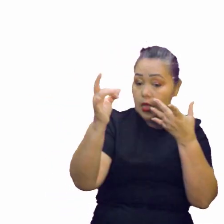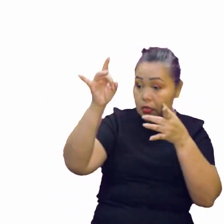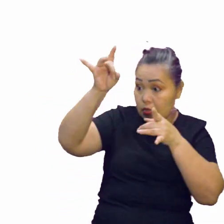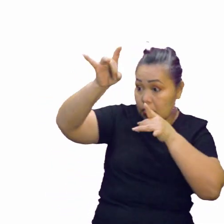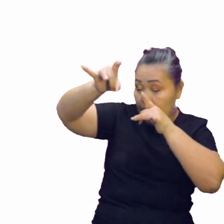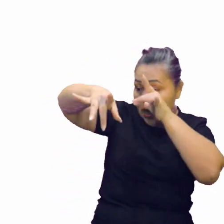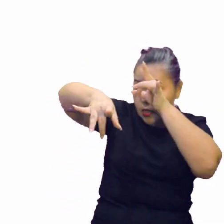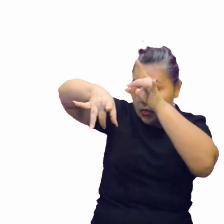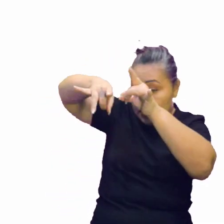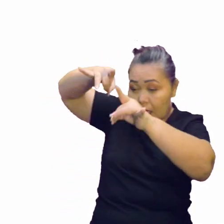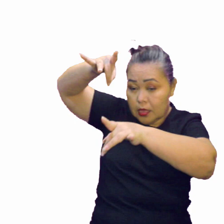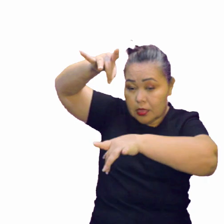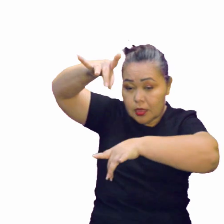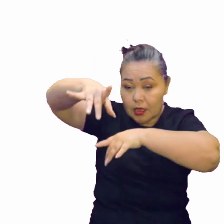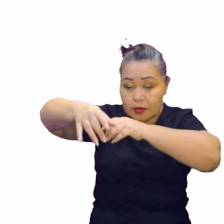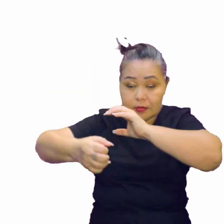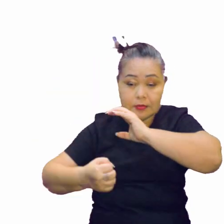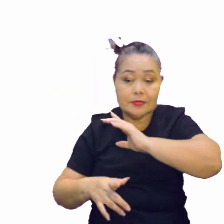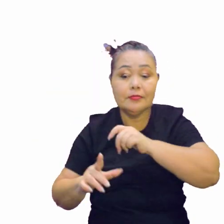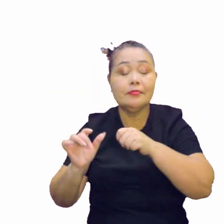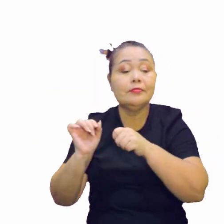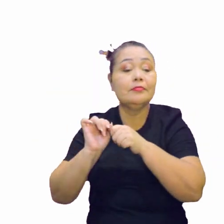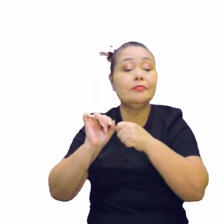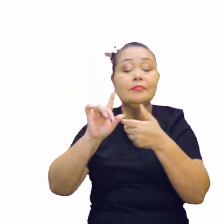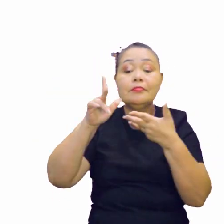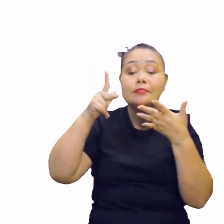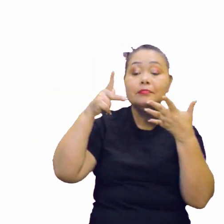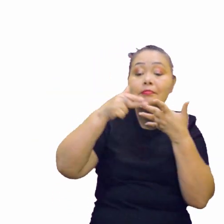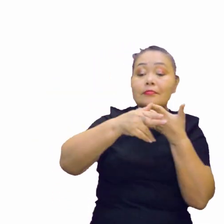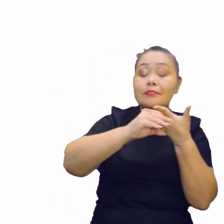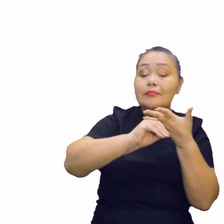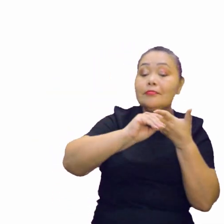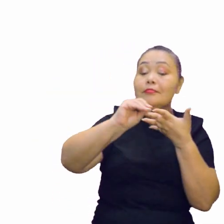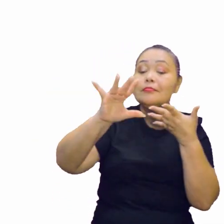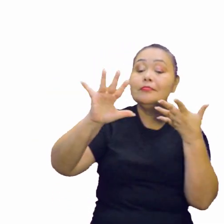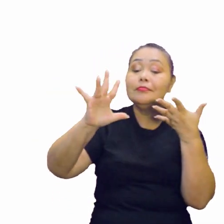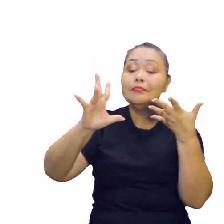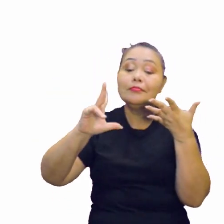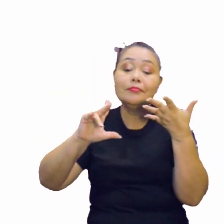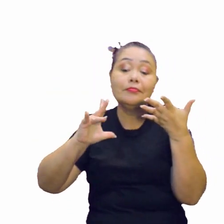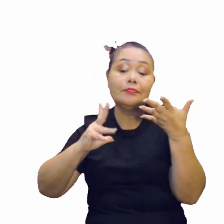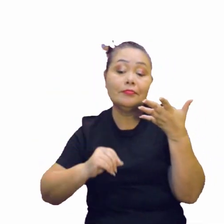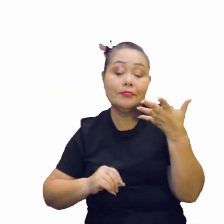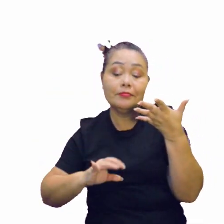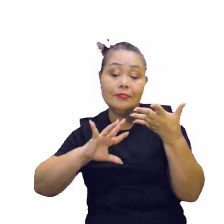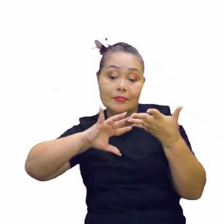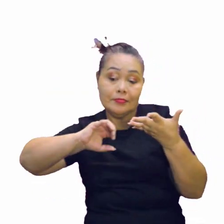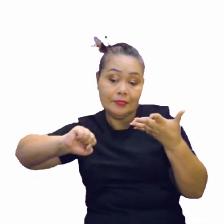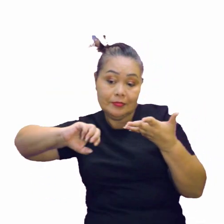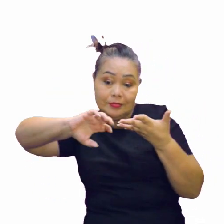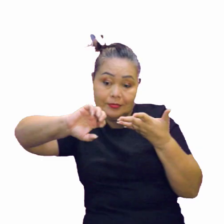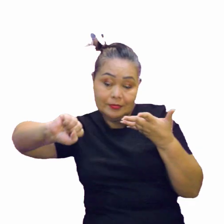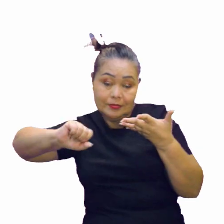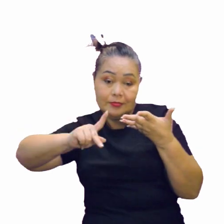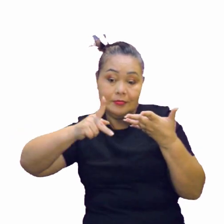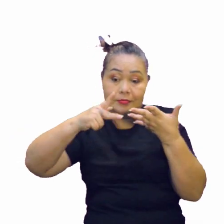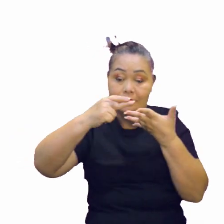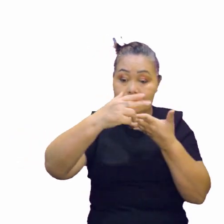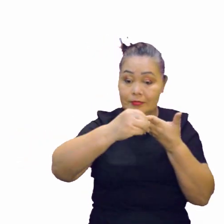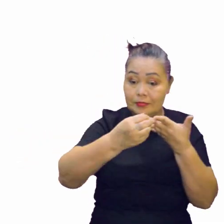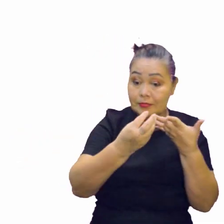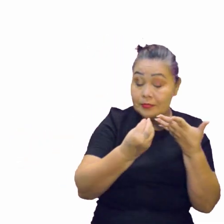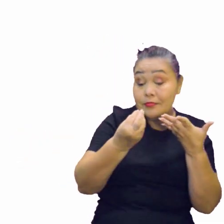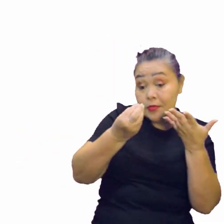frutificação, podas higiênicas e podas de renovação.